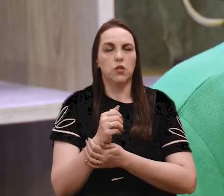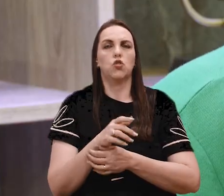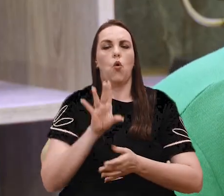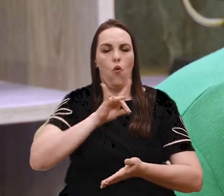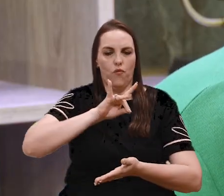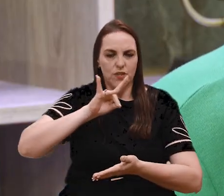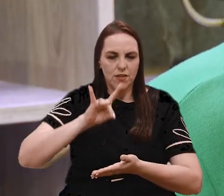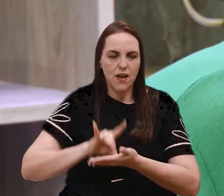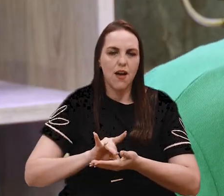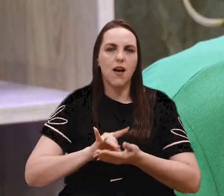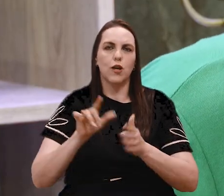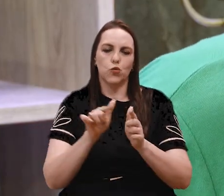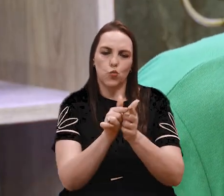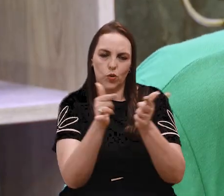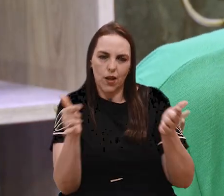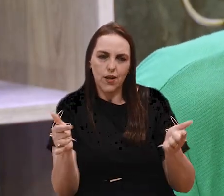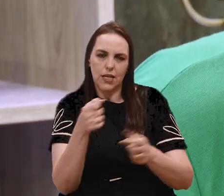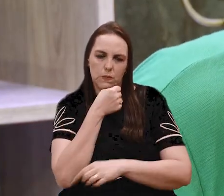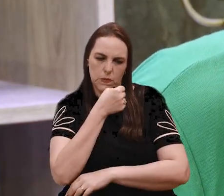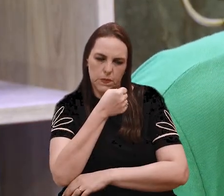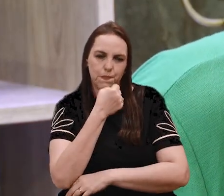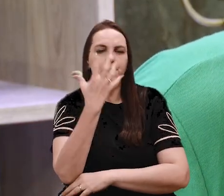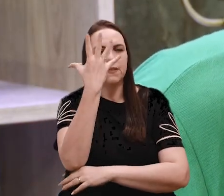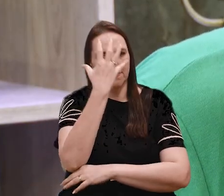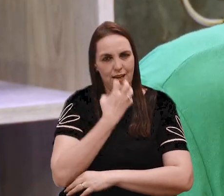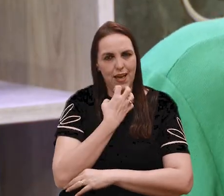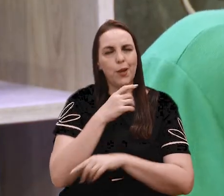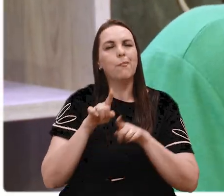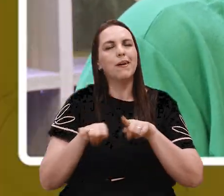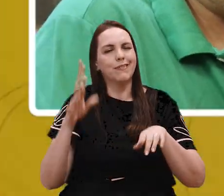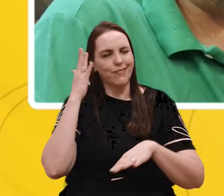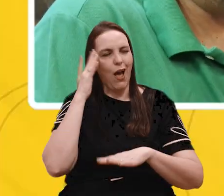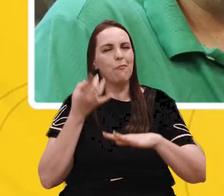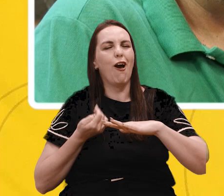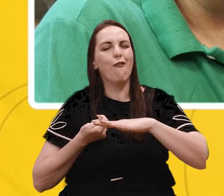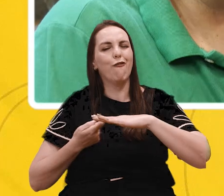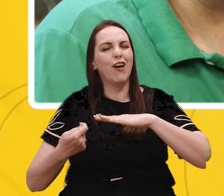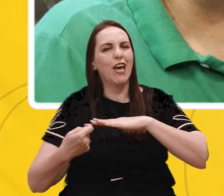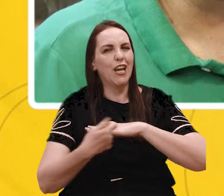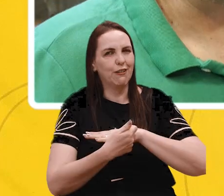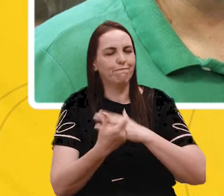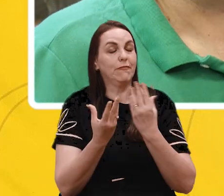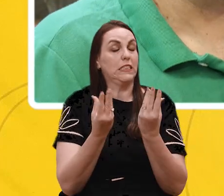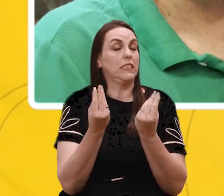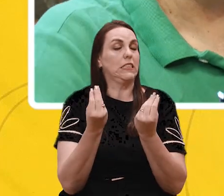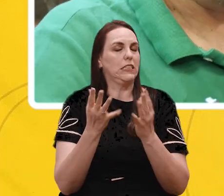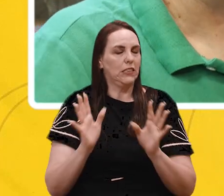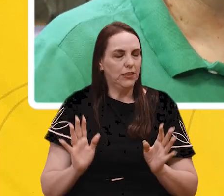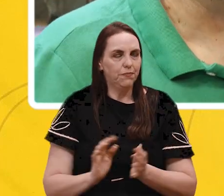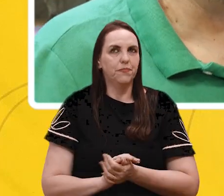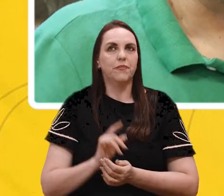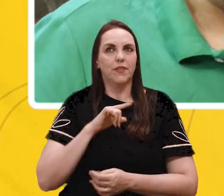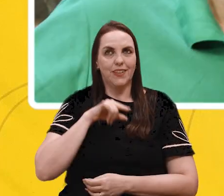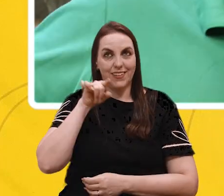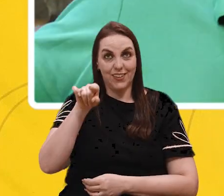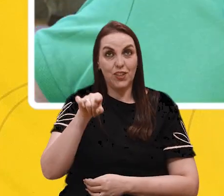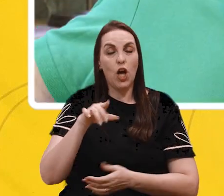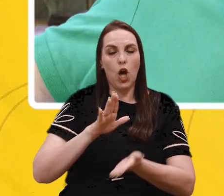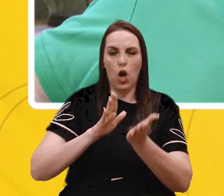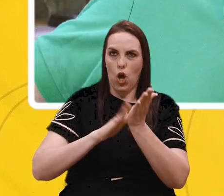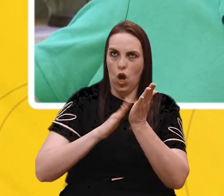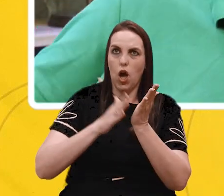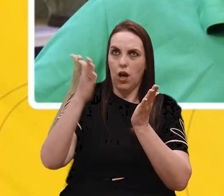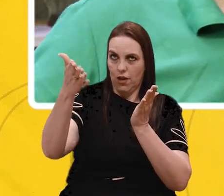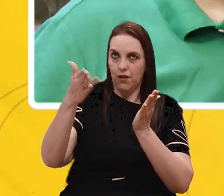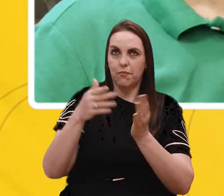no jornalismo sério, mas a gente sabe que tem muitas fake news. Verdade. Quando chegou aqui, o senhor até foi cobrado pelo Roger,